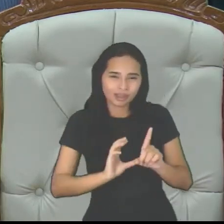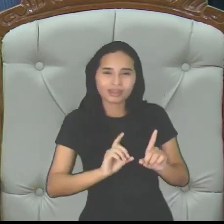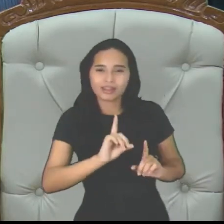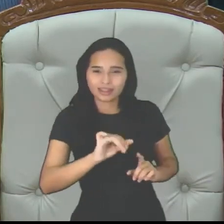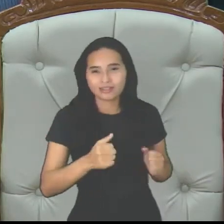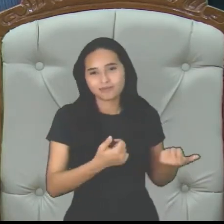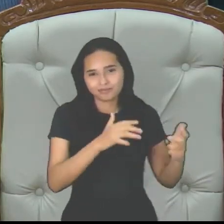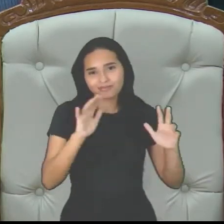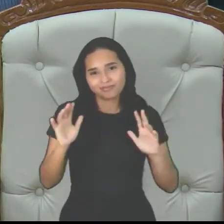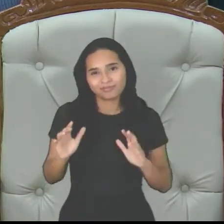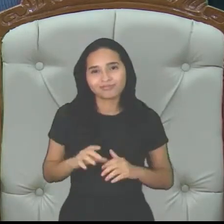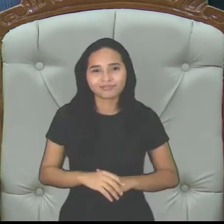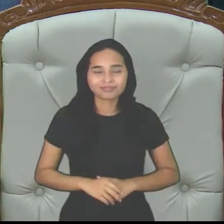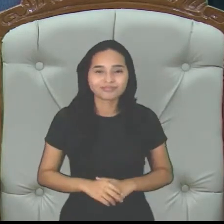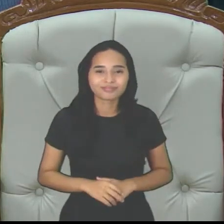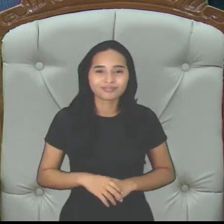comemora.